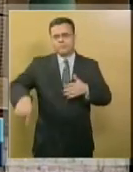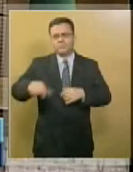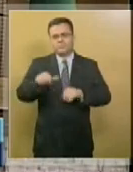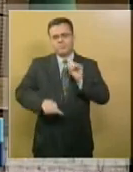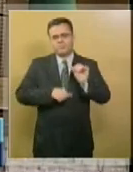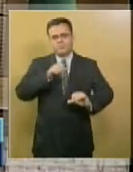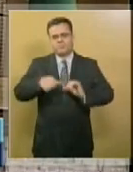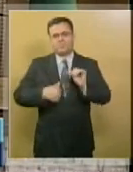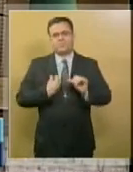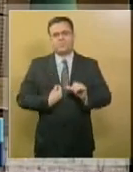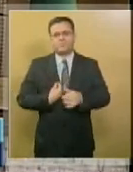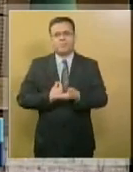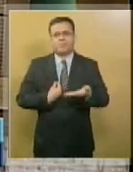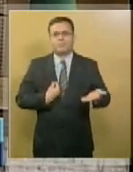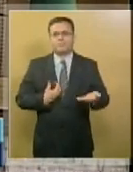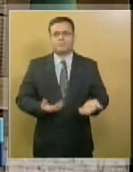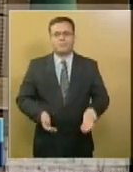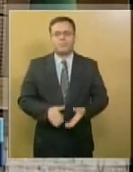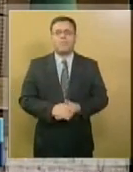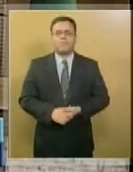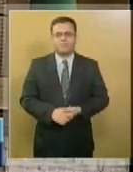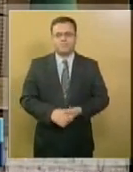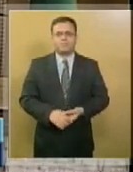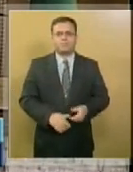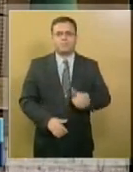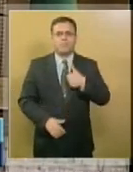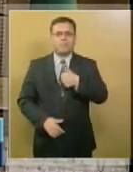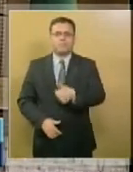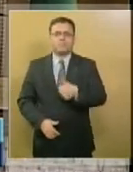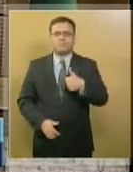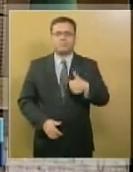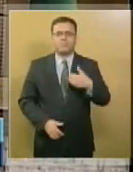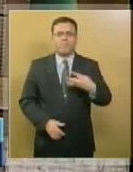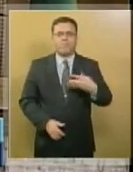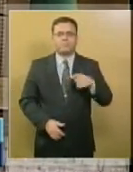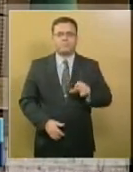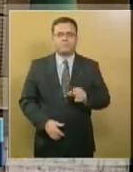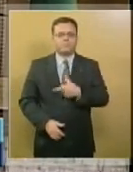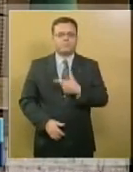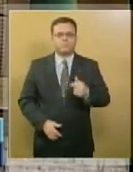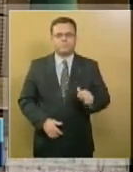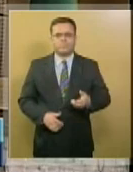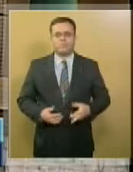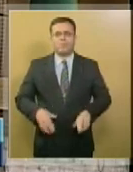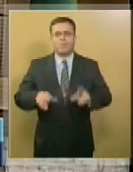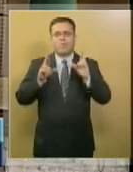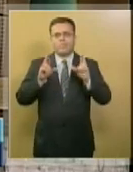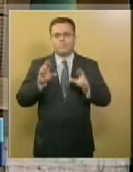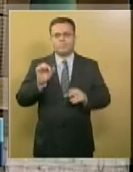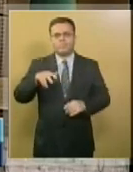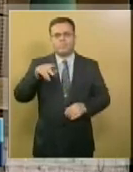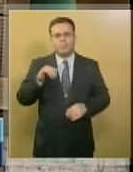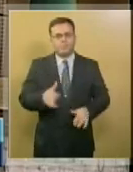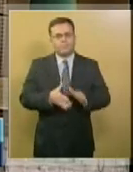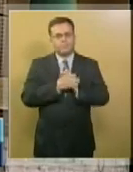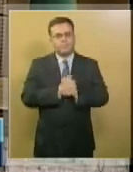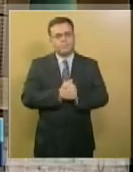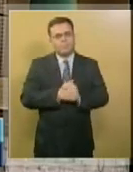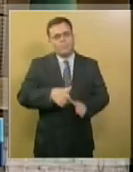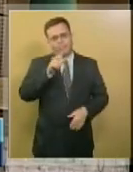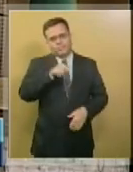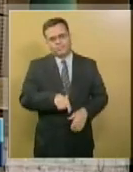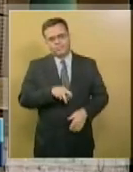Brasil. Requerimento 1149, de autoria da deputada Ana Lúcia. Congratulações à